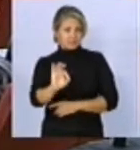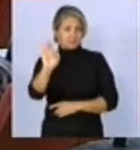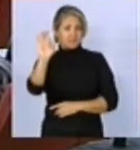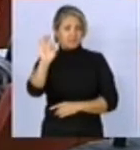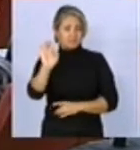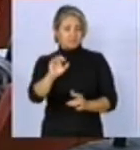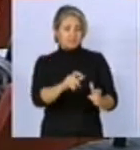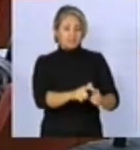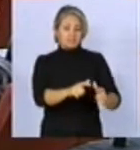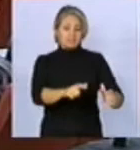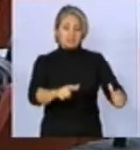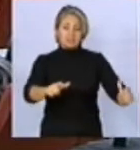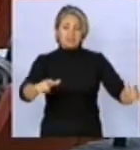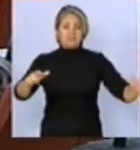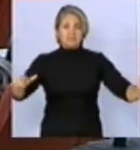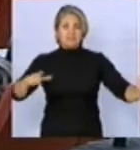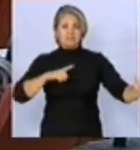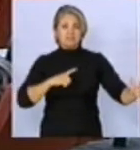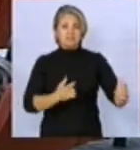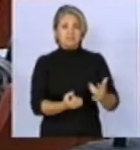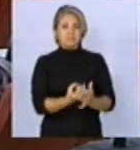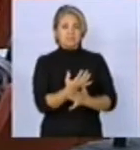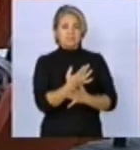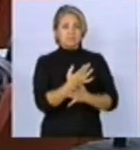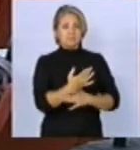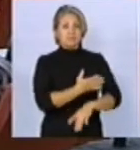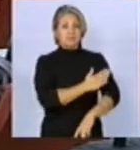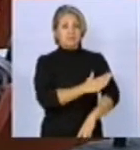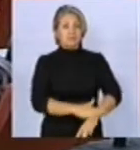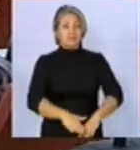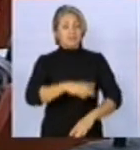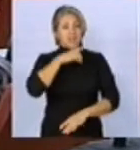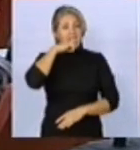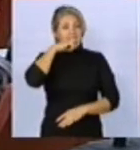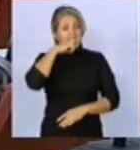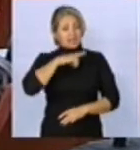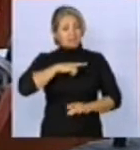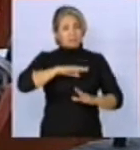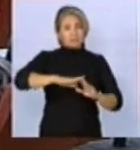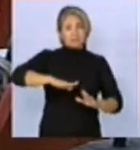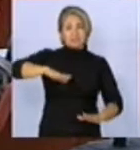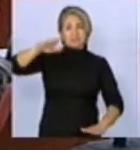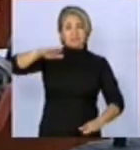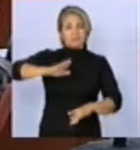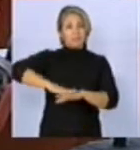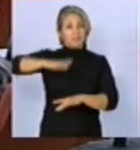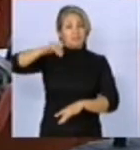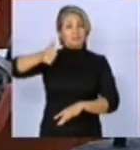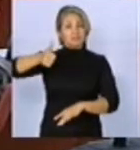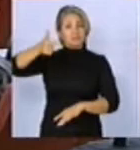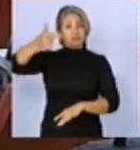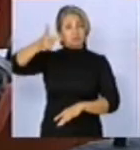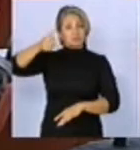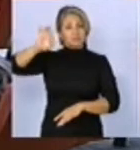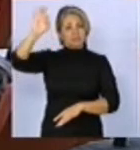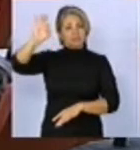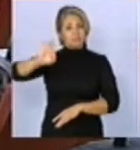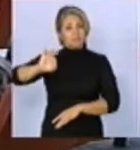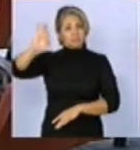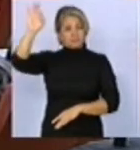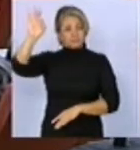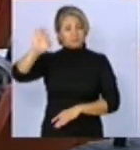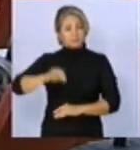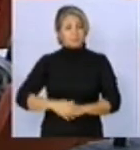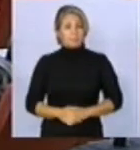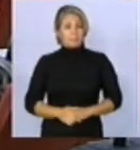taizai a ti cana em Pernambuco som de equilíbrio de mais doze por cento bom